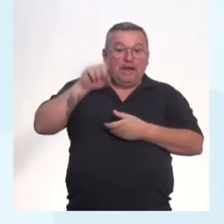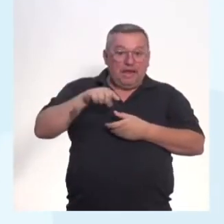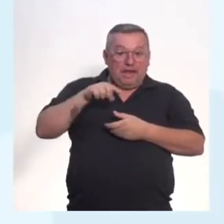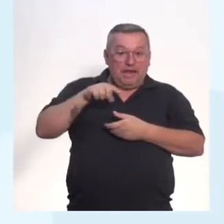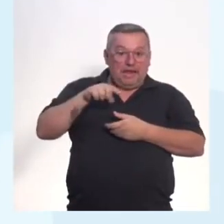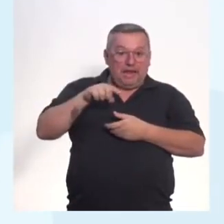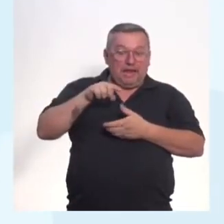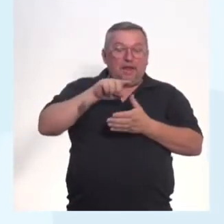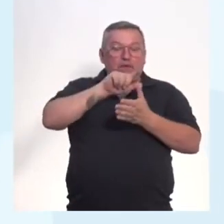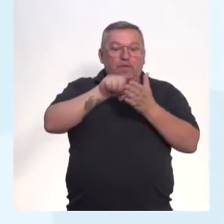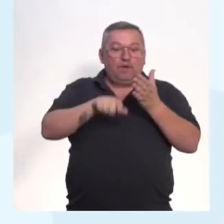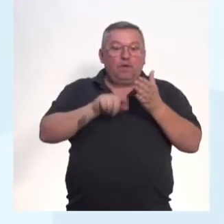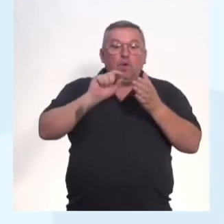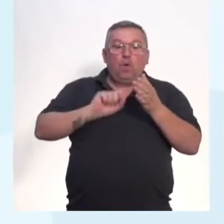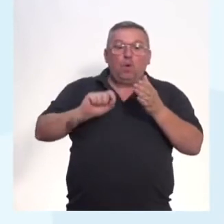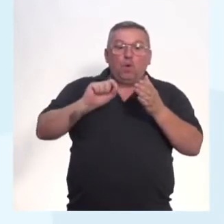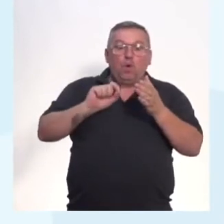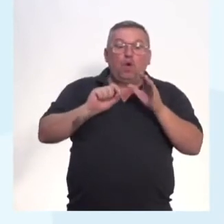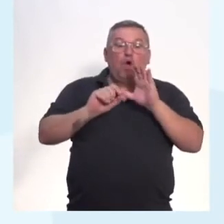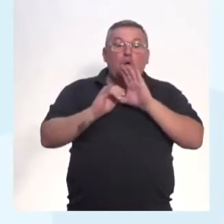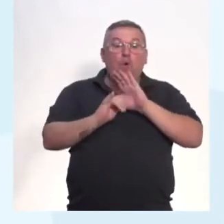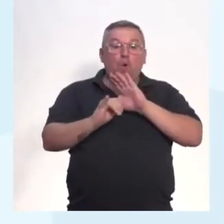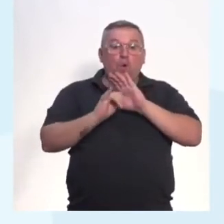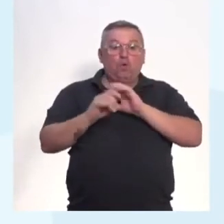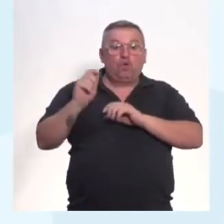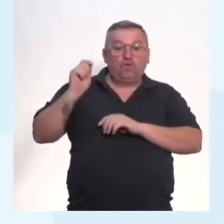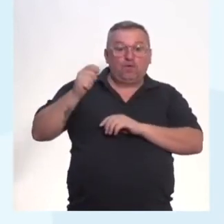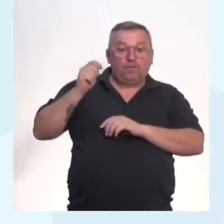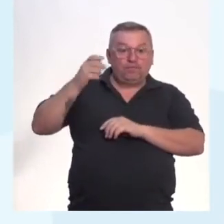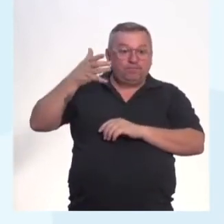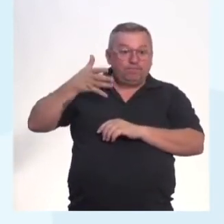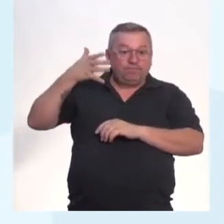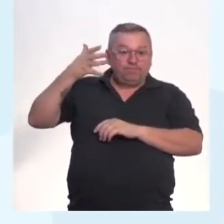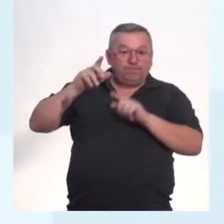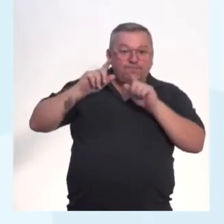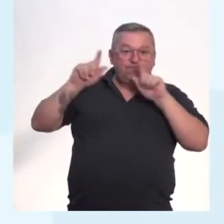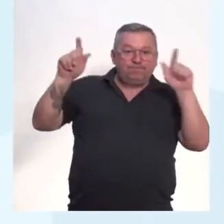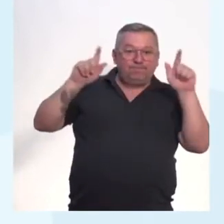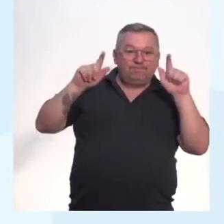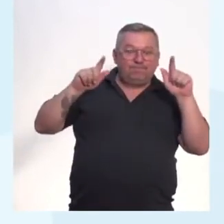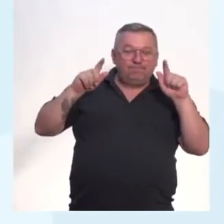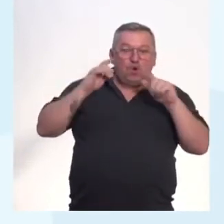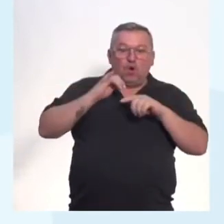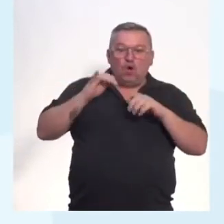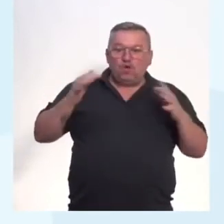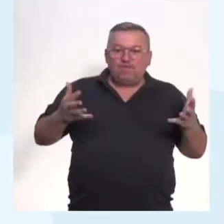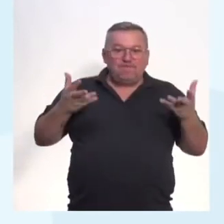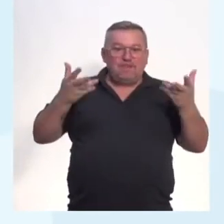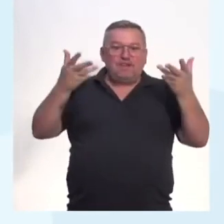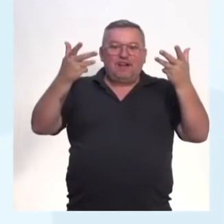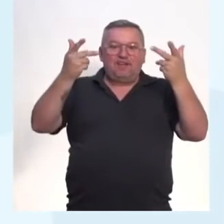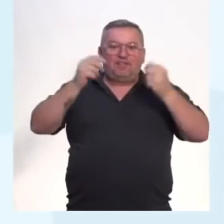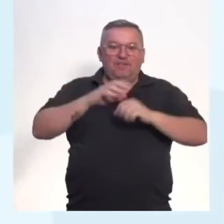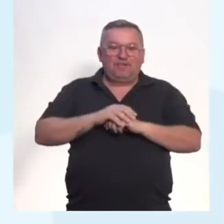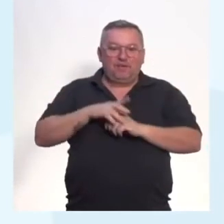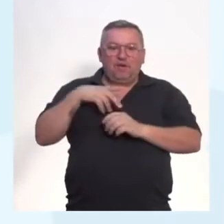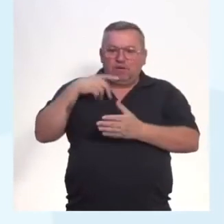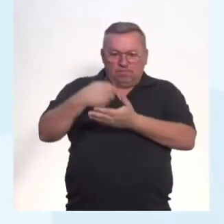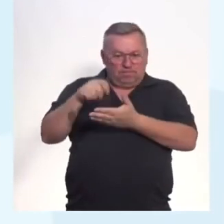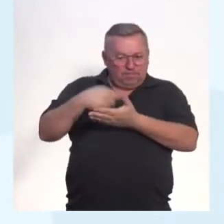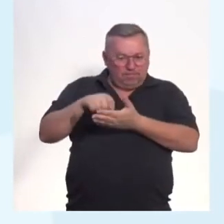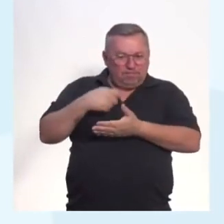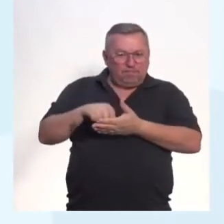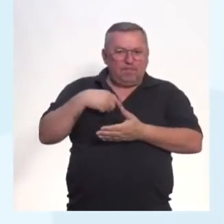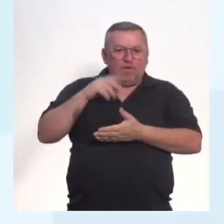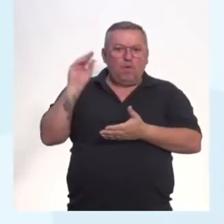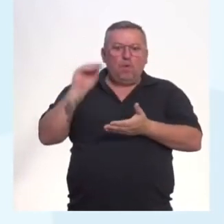o gênero textual o quê? Conto, fábula, narrativa de aventura ou conto fantástico? Eles já estão escrevendo. O que